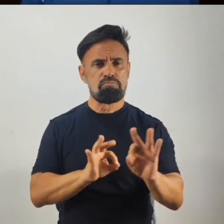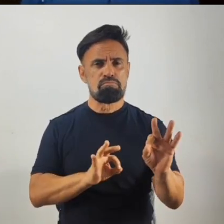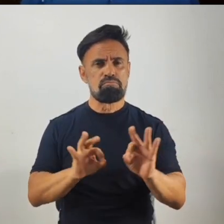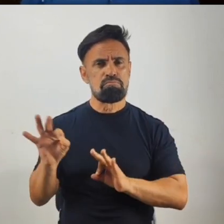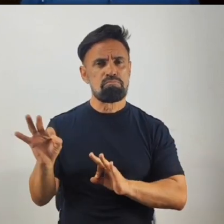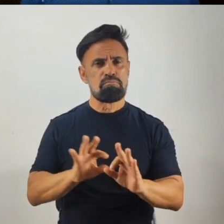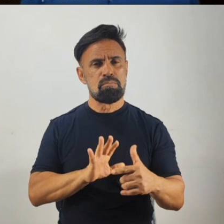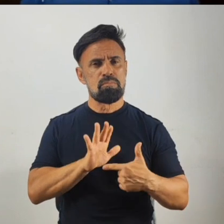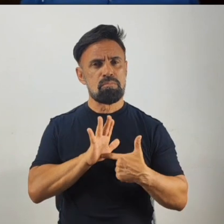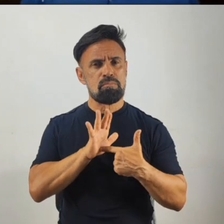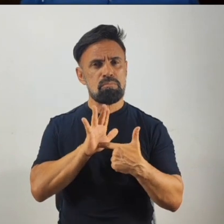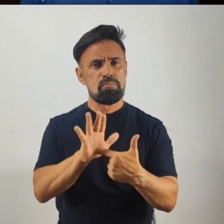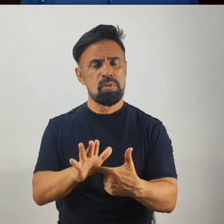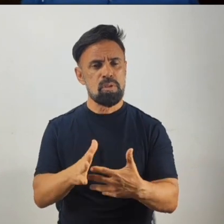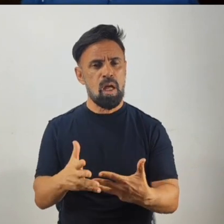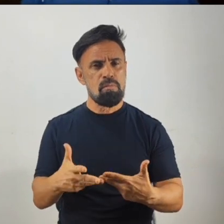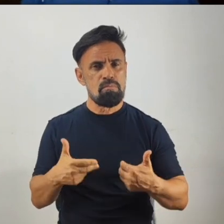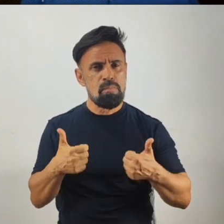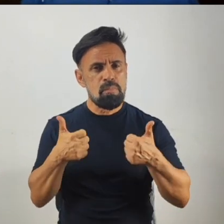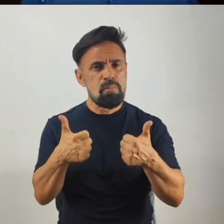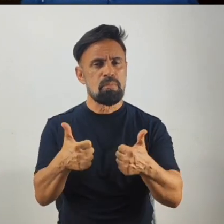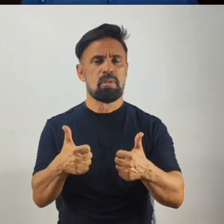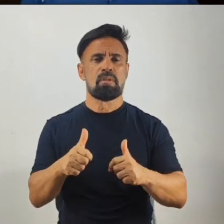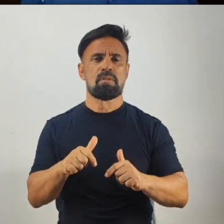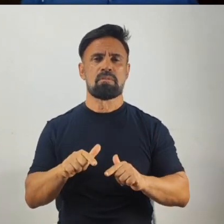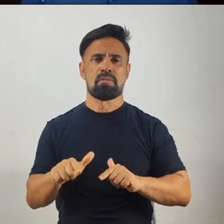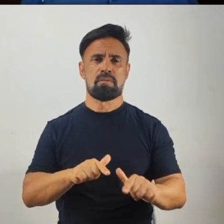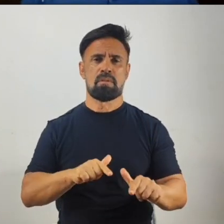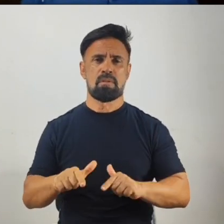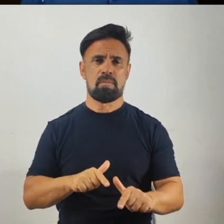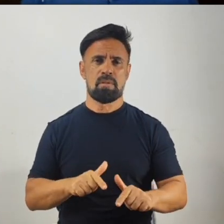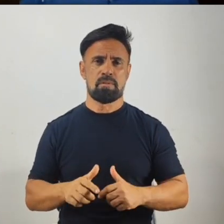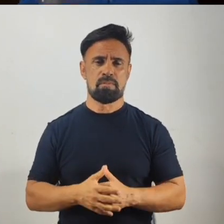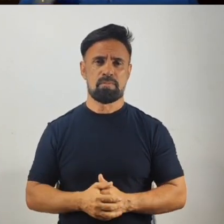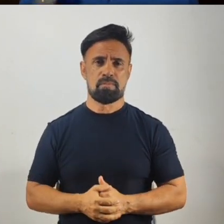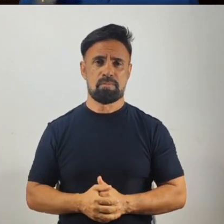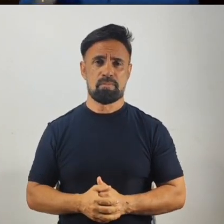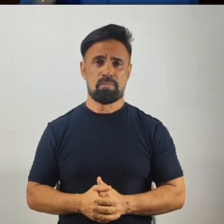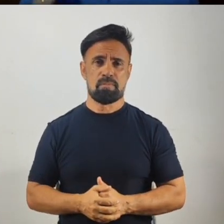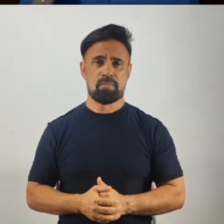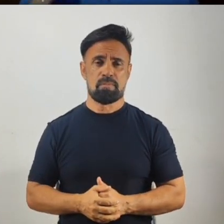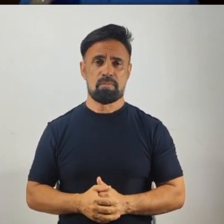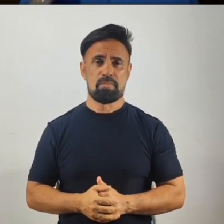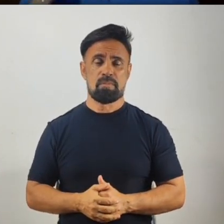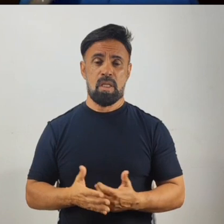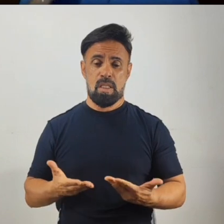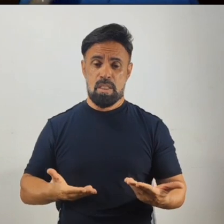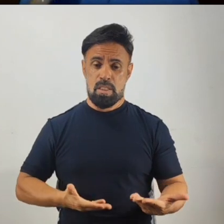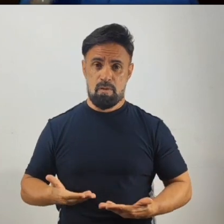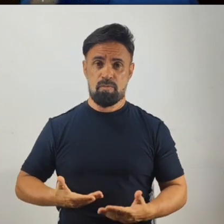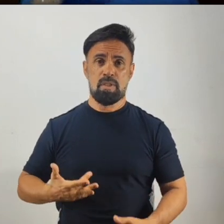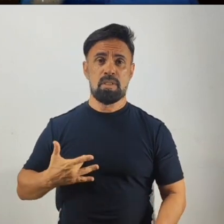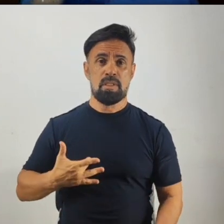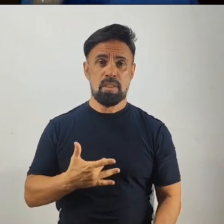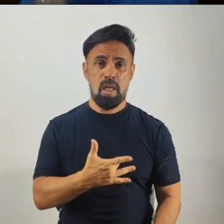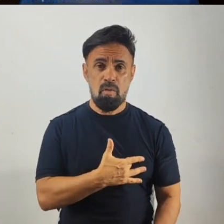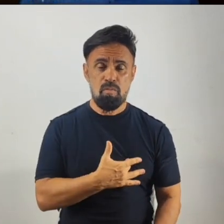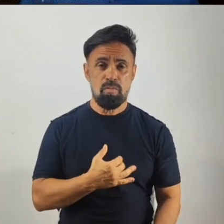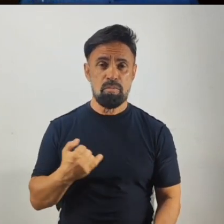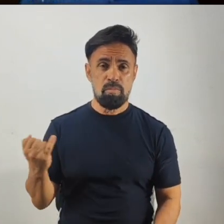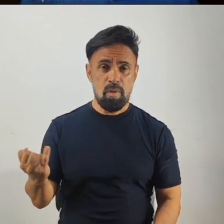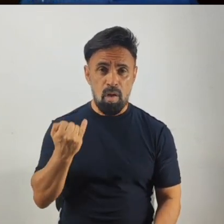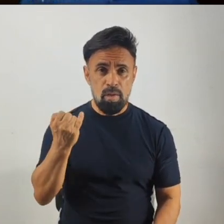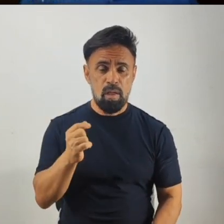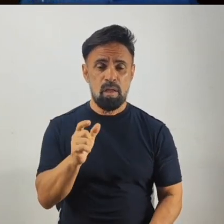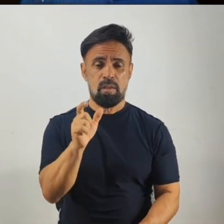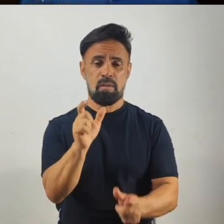de apresentação da qualidade nos seus serviços. E os serviços de saúde, como serviços